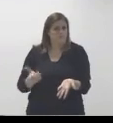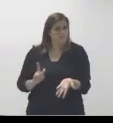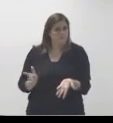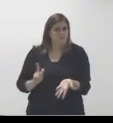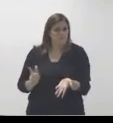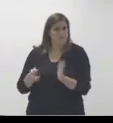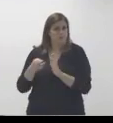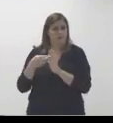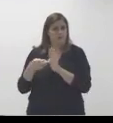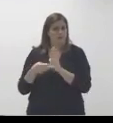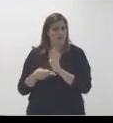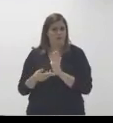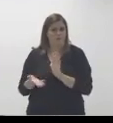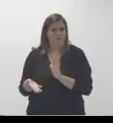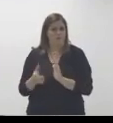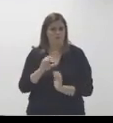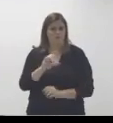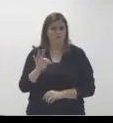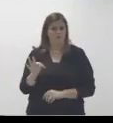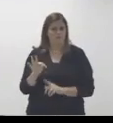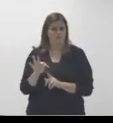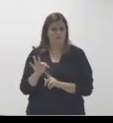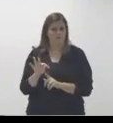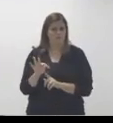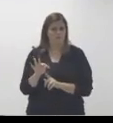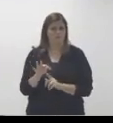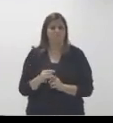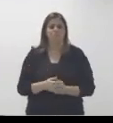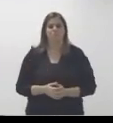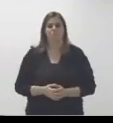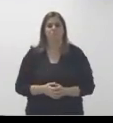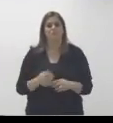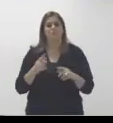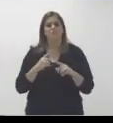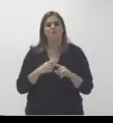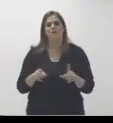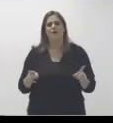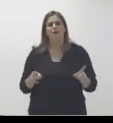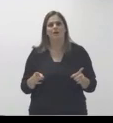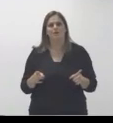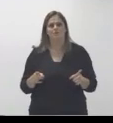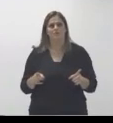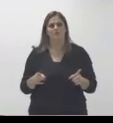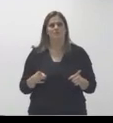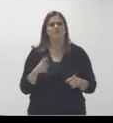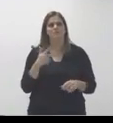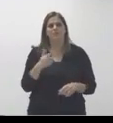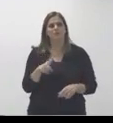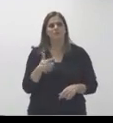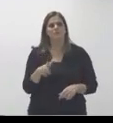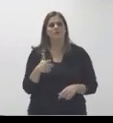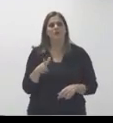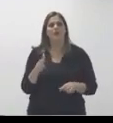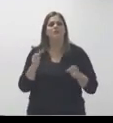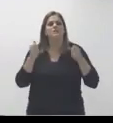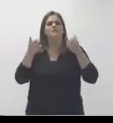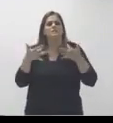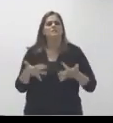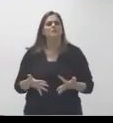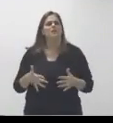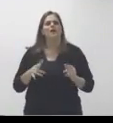em regime é residencial agora não há nenhum momento uma definição do que seja